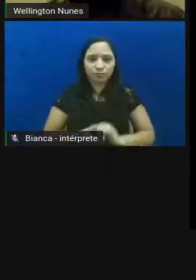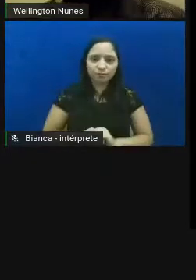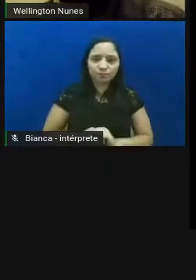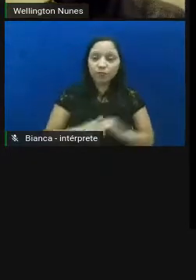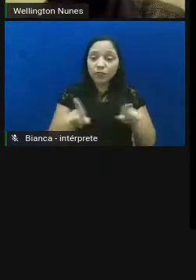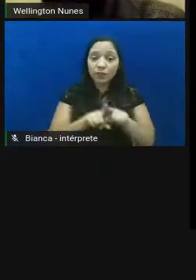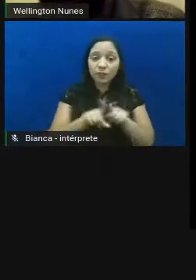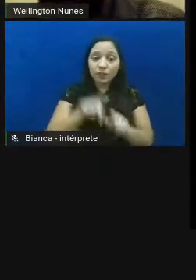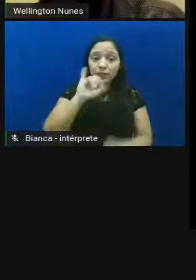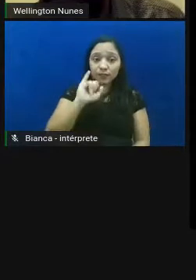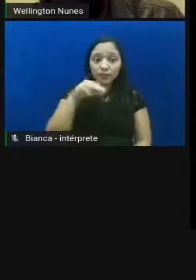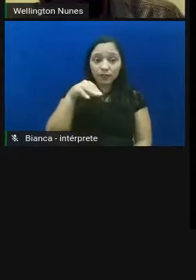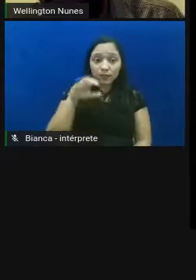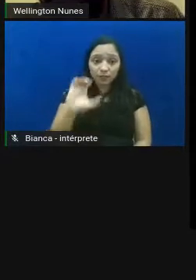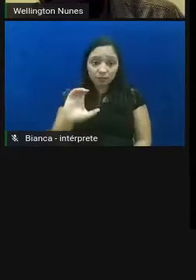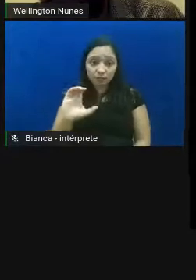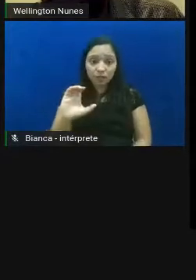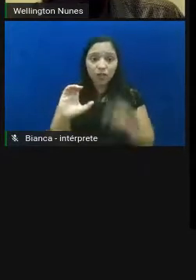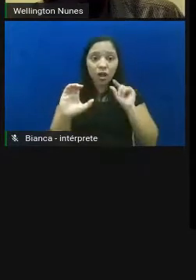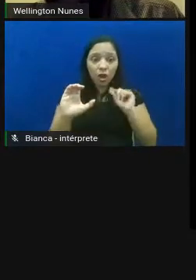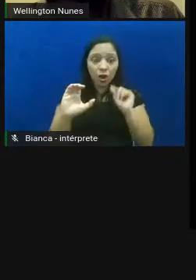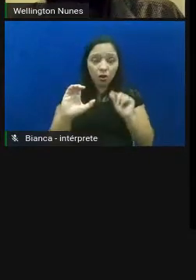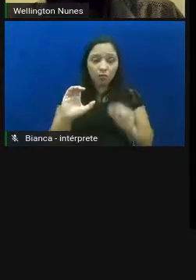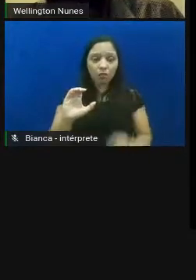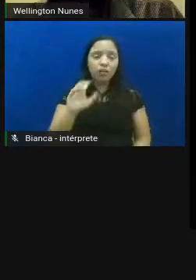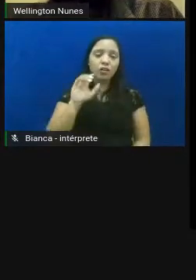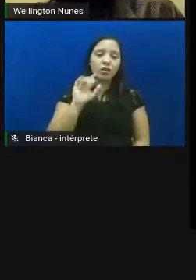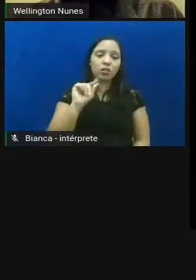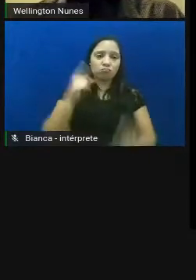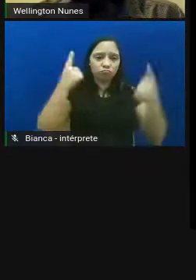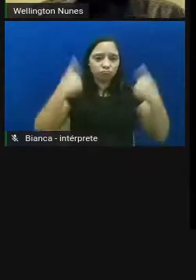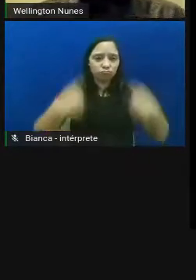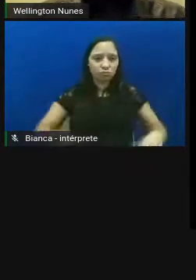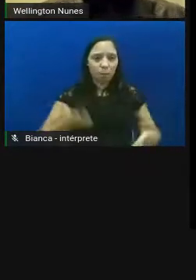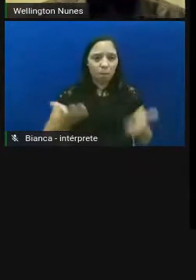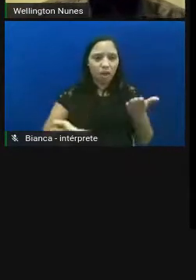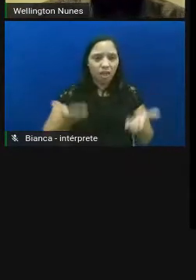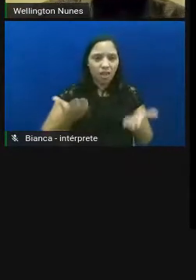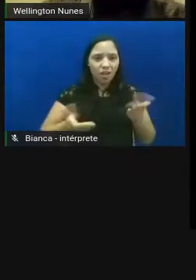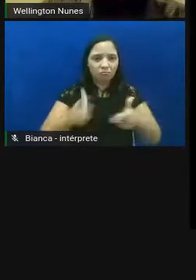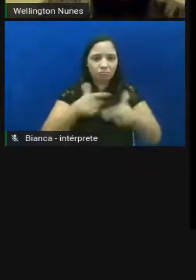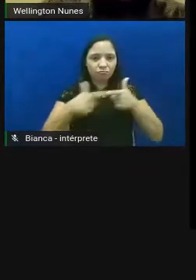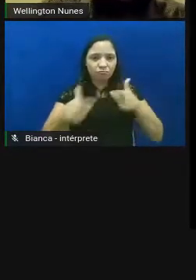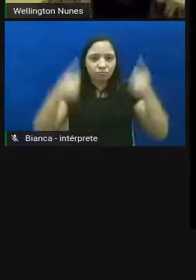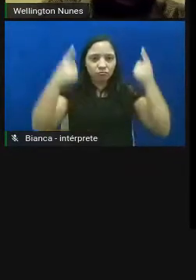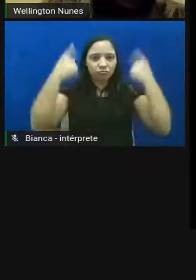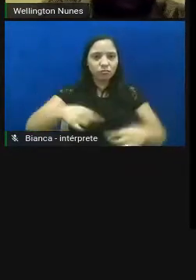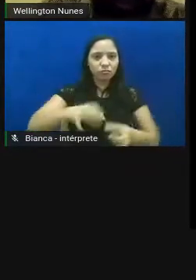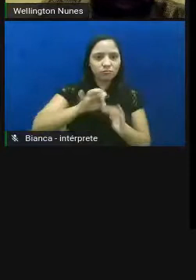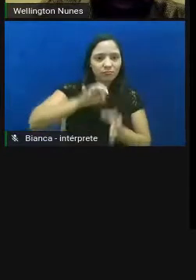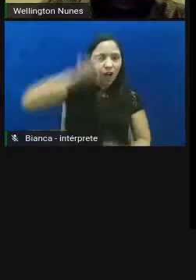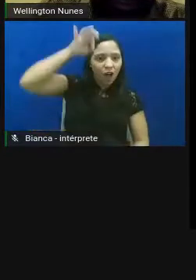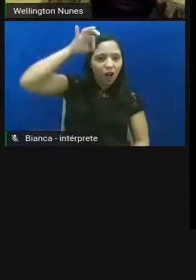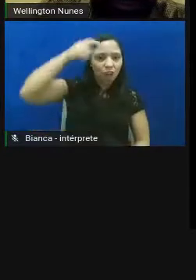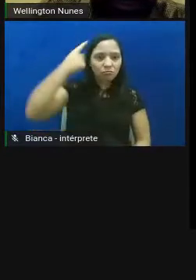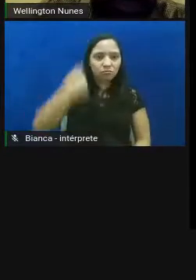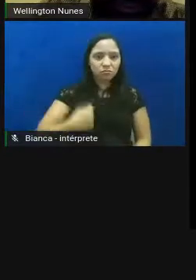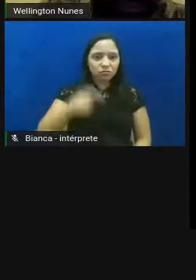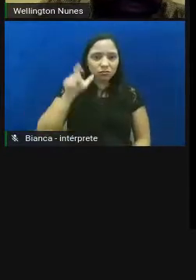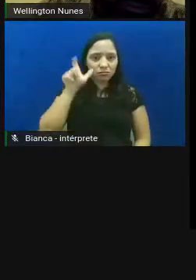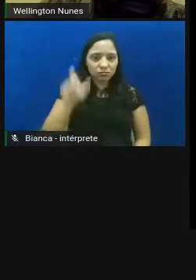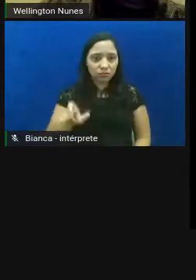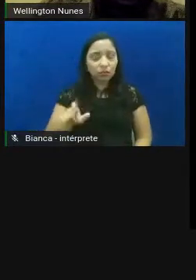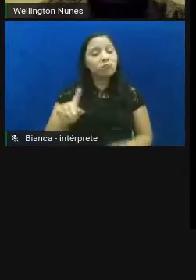massa corpórea, né? Que é peso pela altura. E você vai ter, então, ir por faixa etária